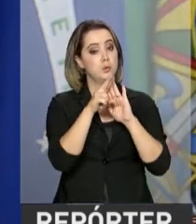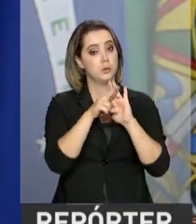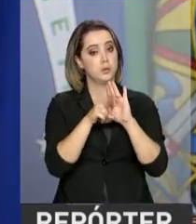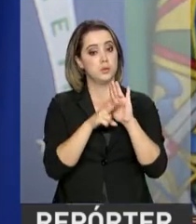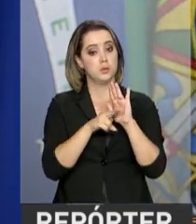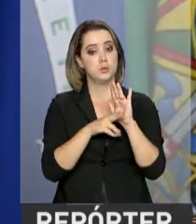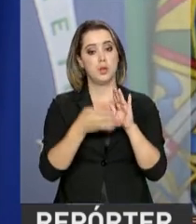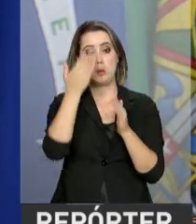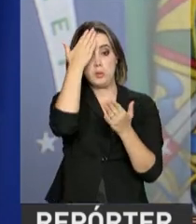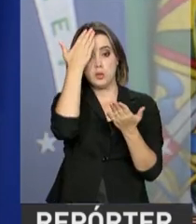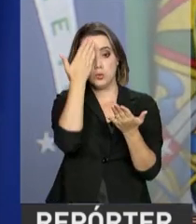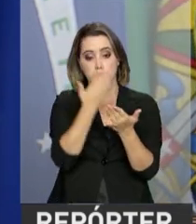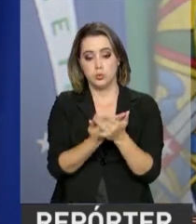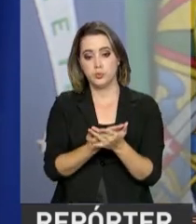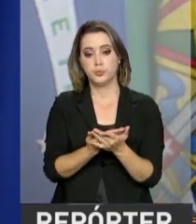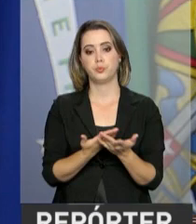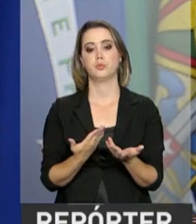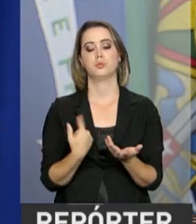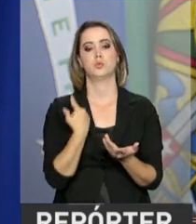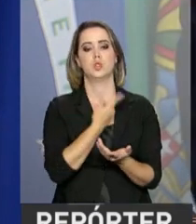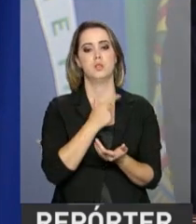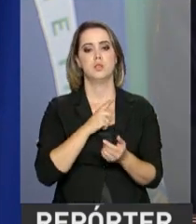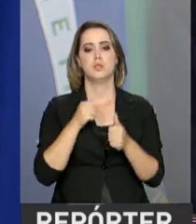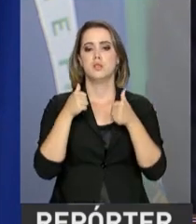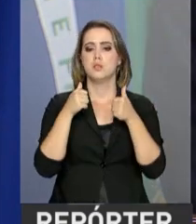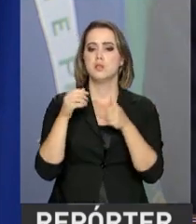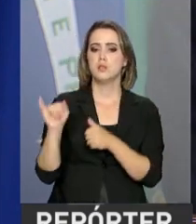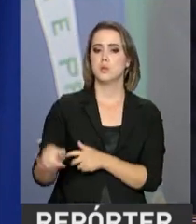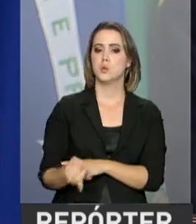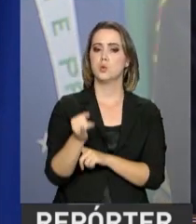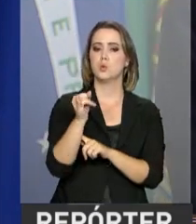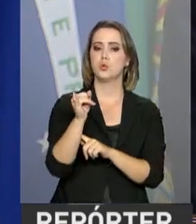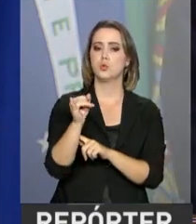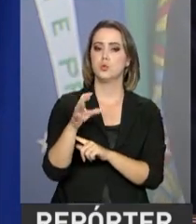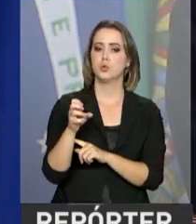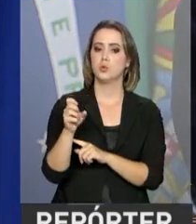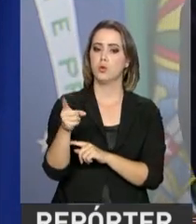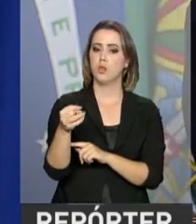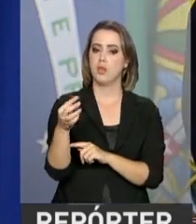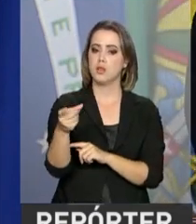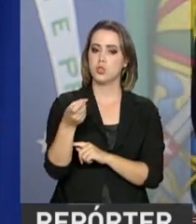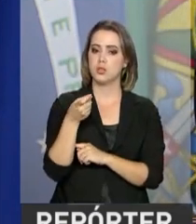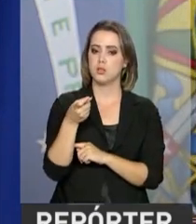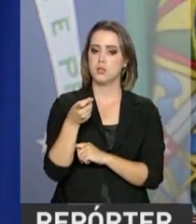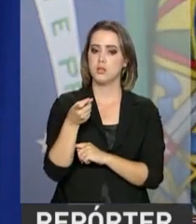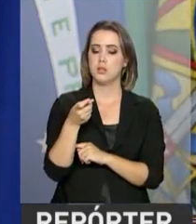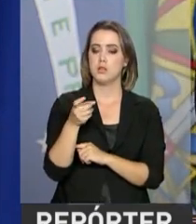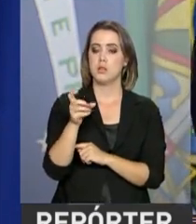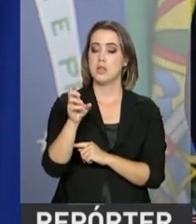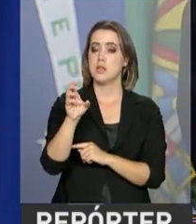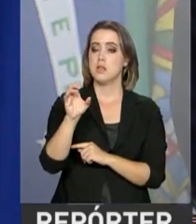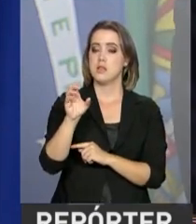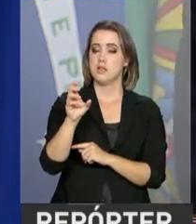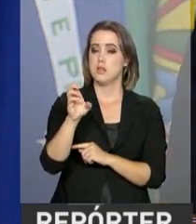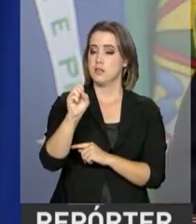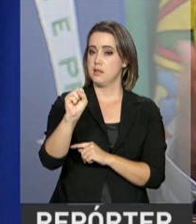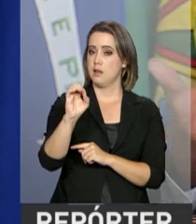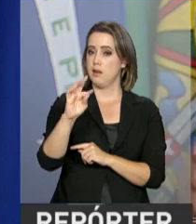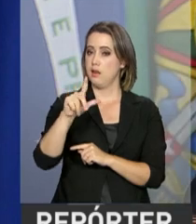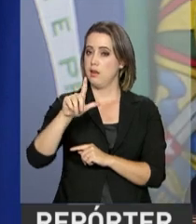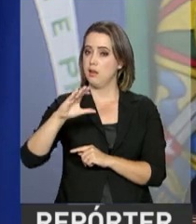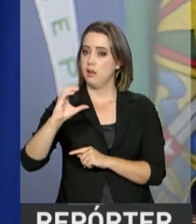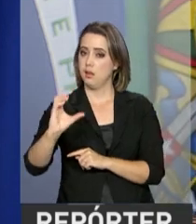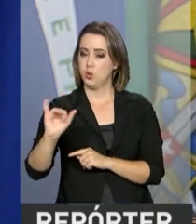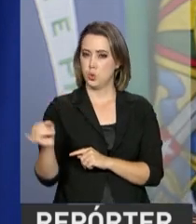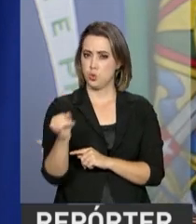ganhando credibilidade. Nós estamos com juros, com a taxa Selic caindo em face da credibilidade. Nós conseguimos há poucos